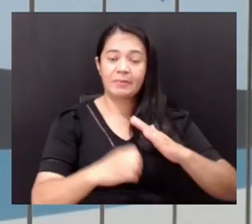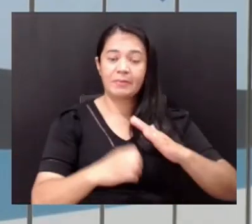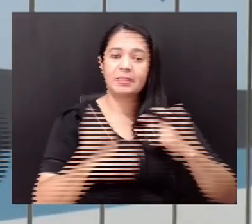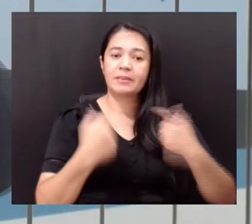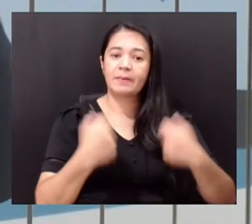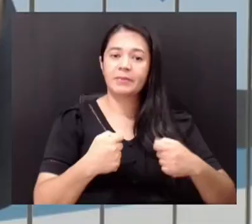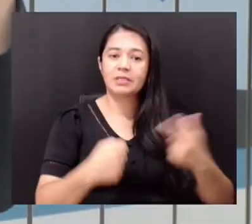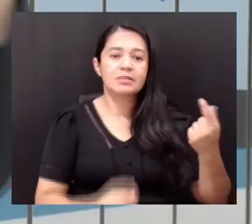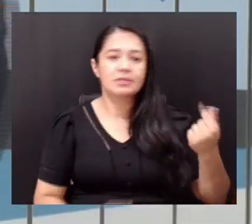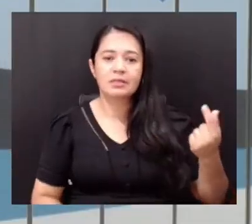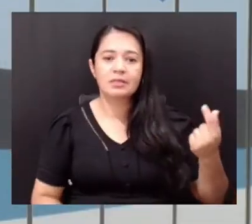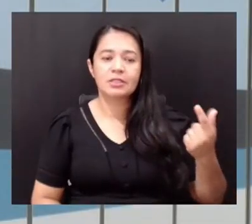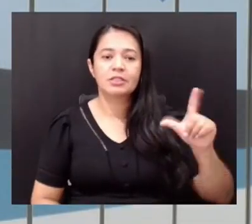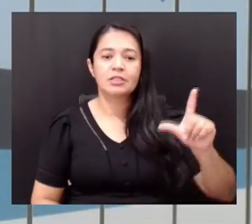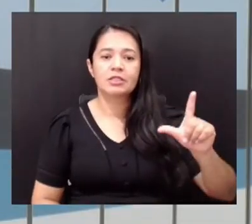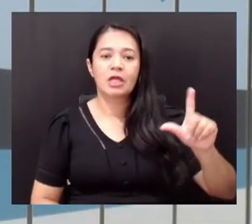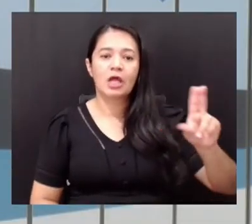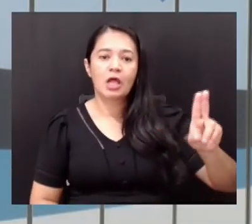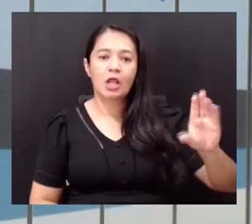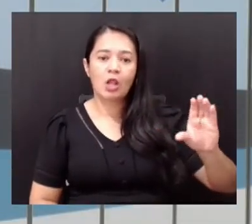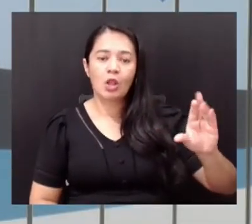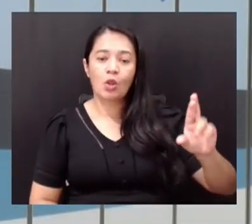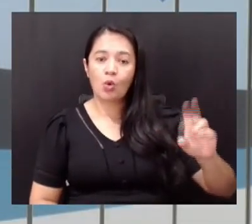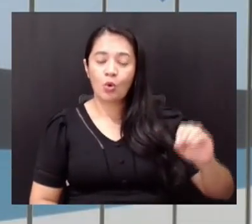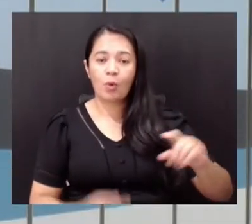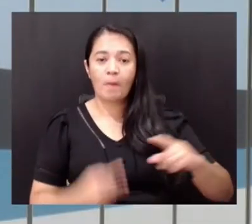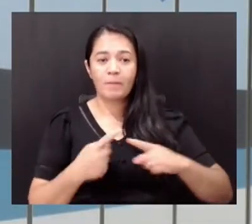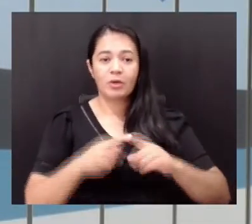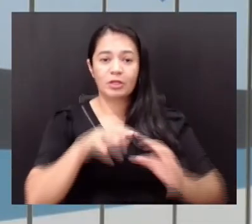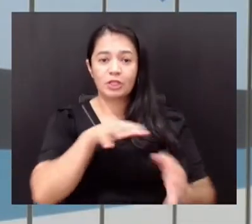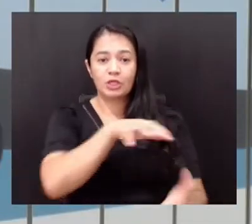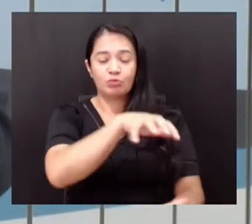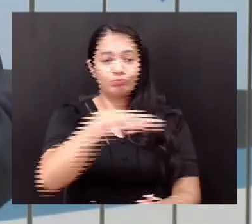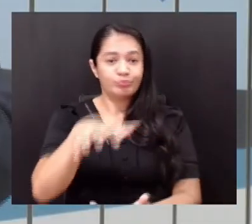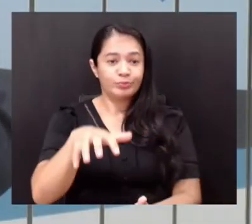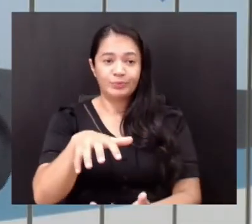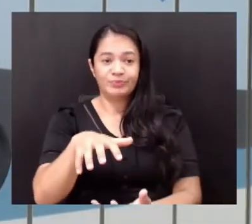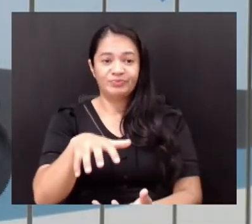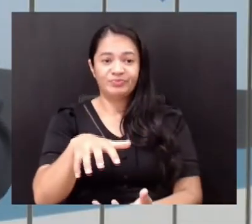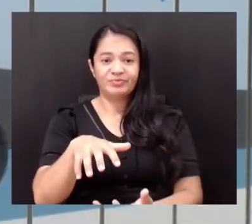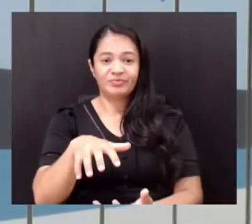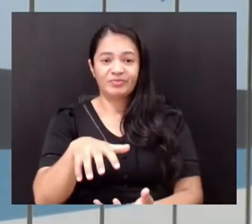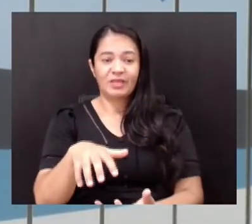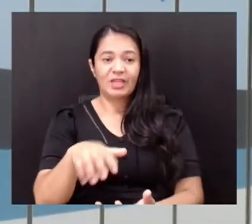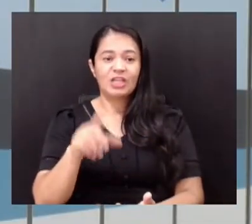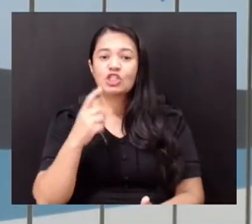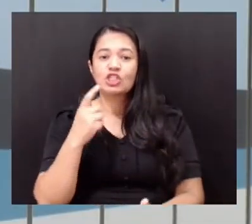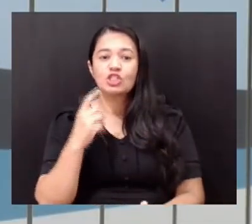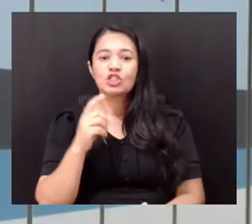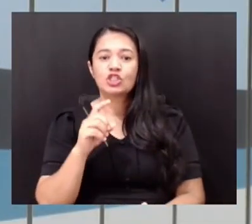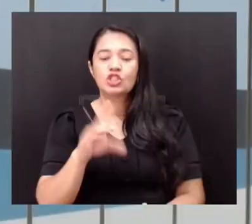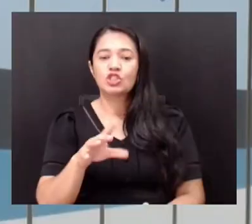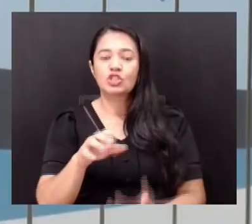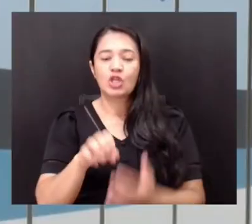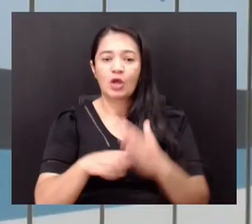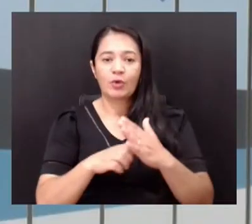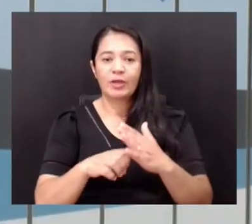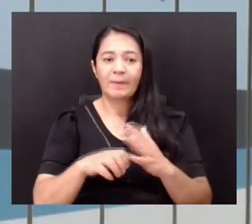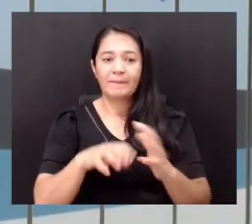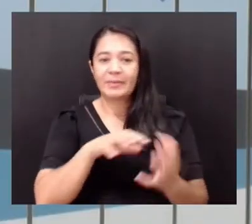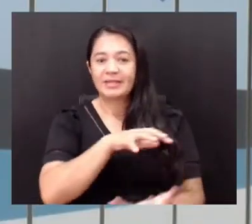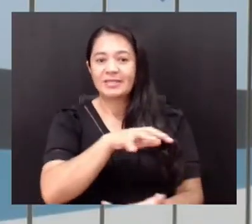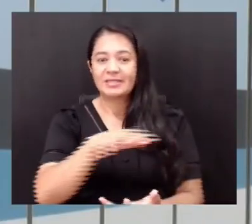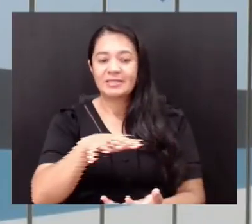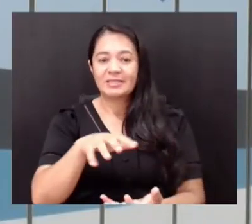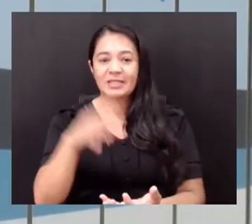porque ela tá no mundo globalizado, ela não disputa só com empresas nacionais, ela disputa hoje com